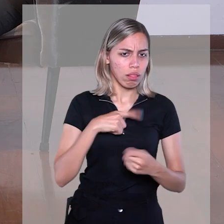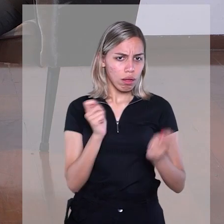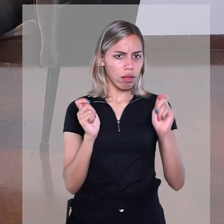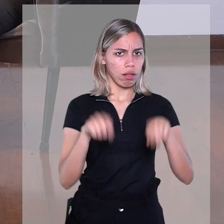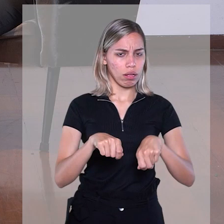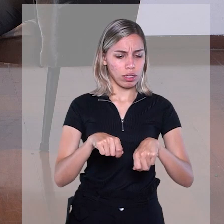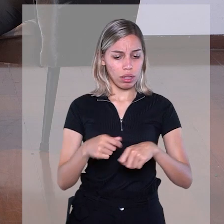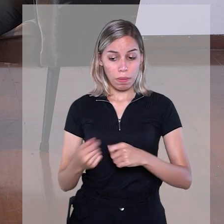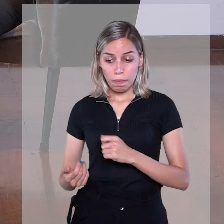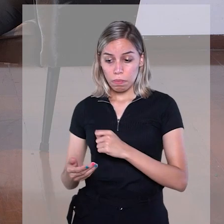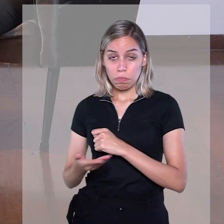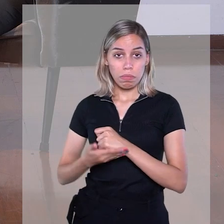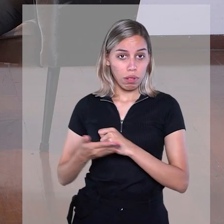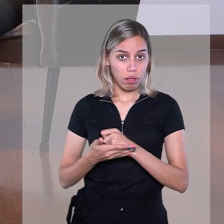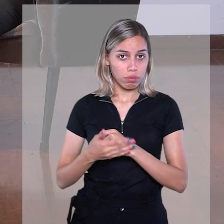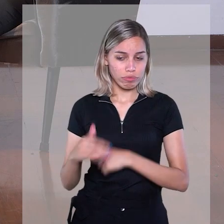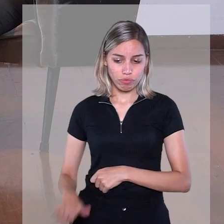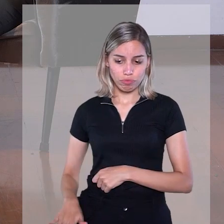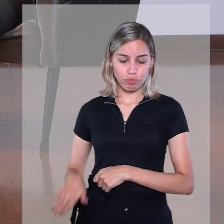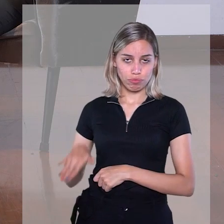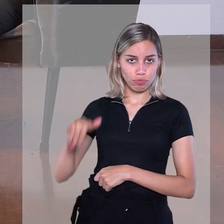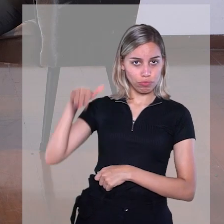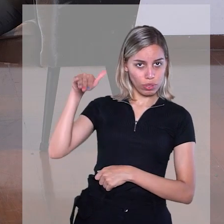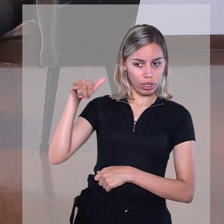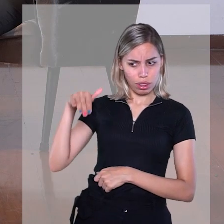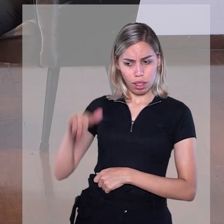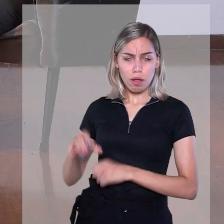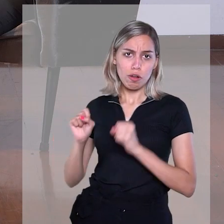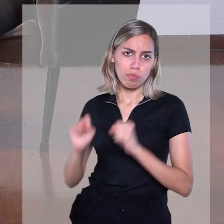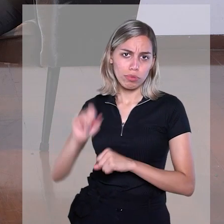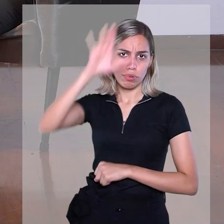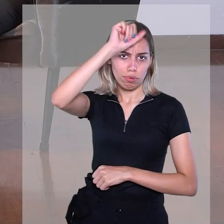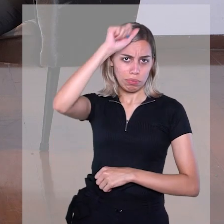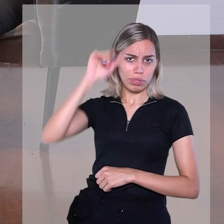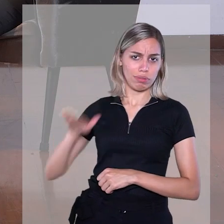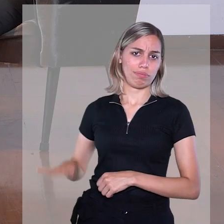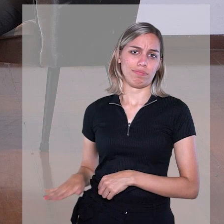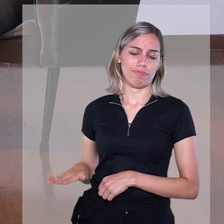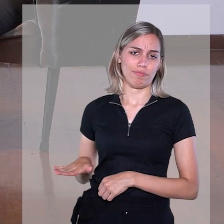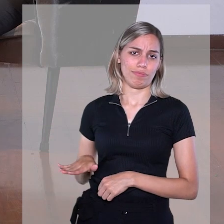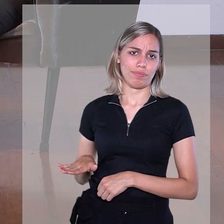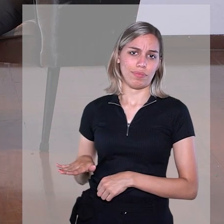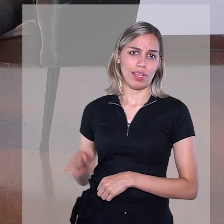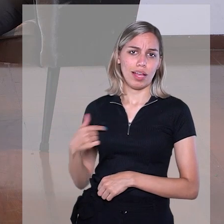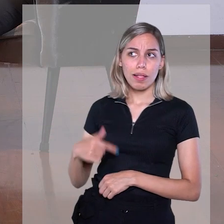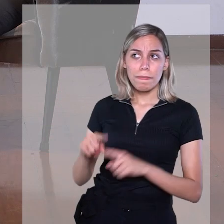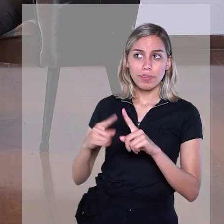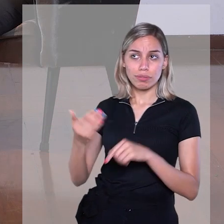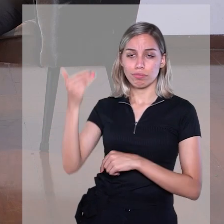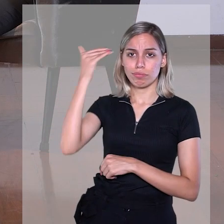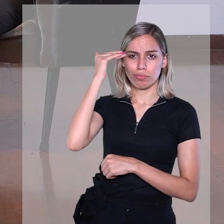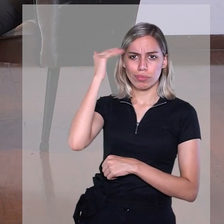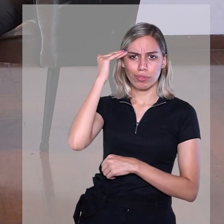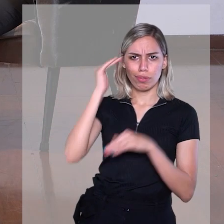E isso é fortalecido na minha adolescência com a entrada da Fátima, minha irmã,